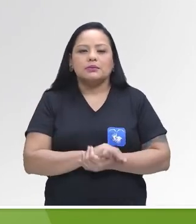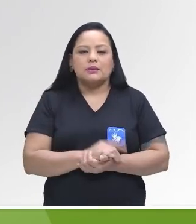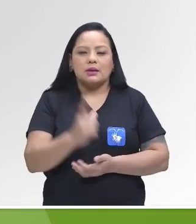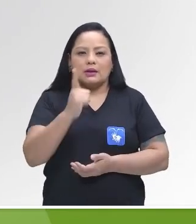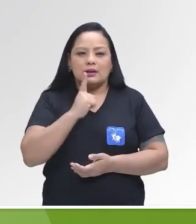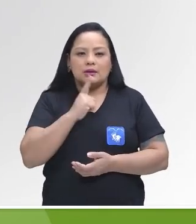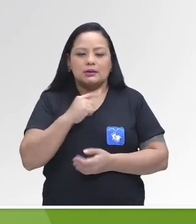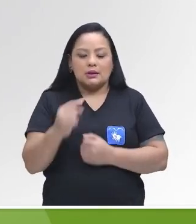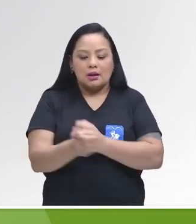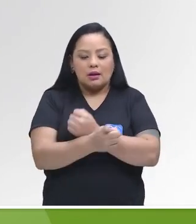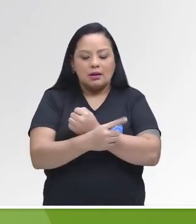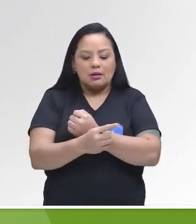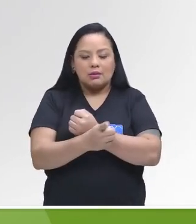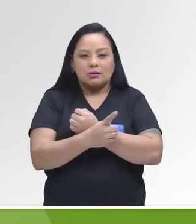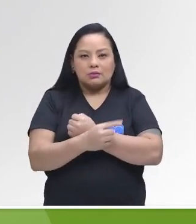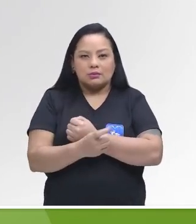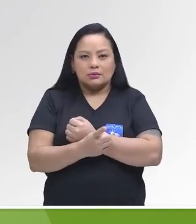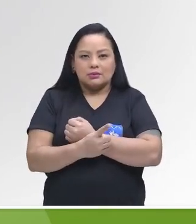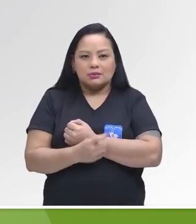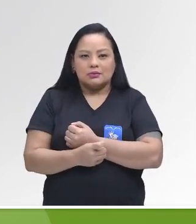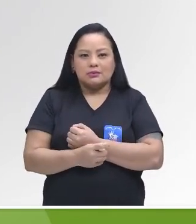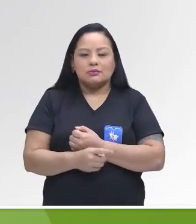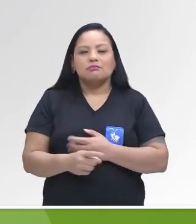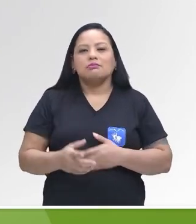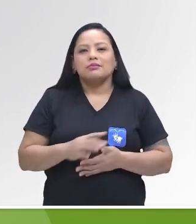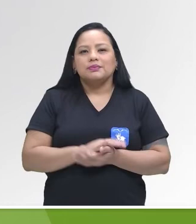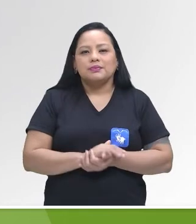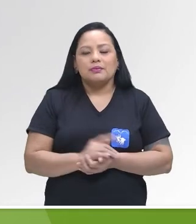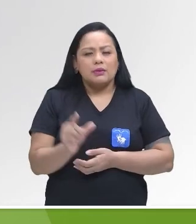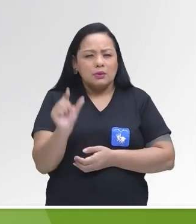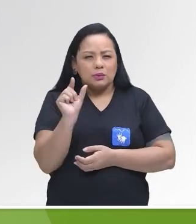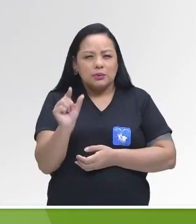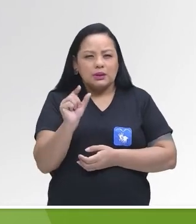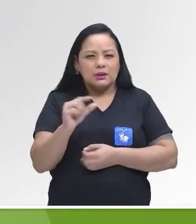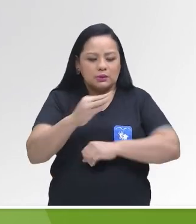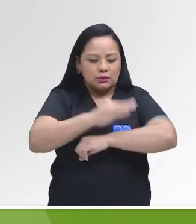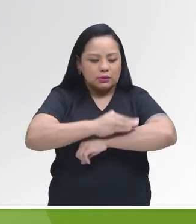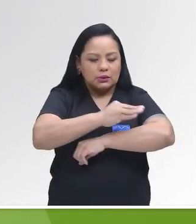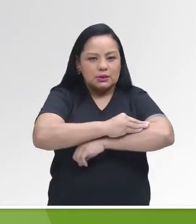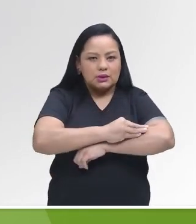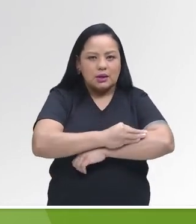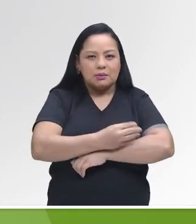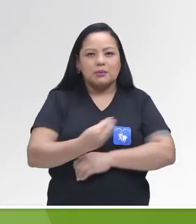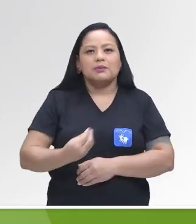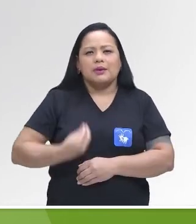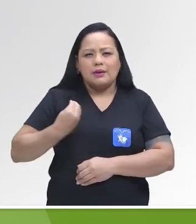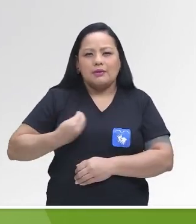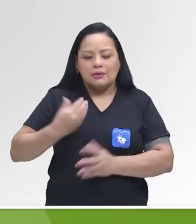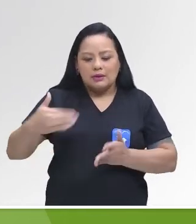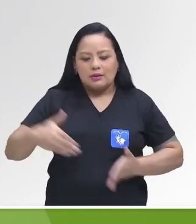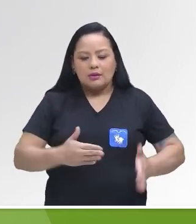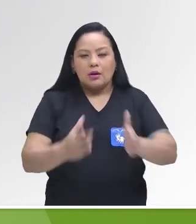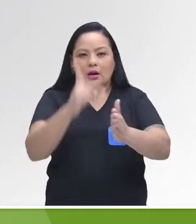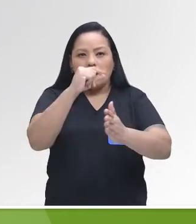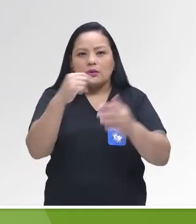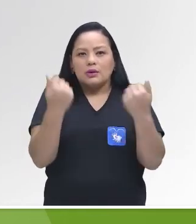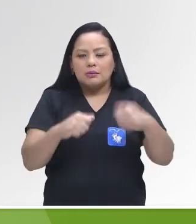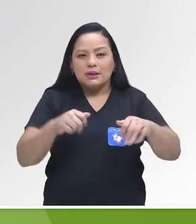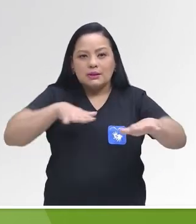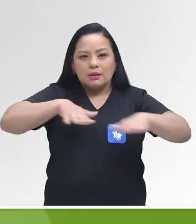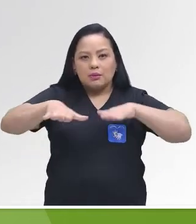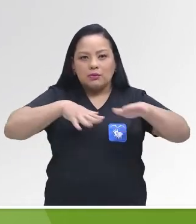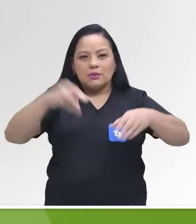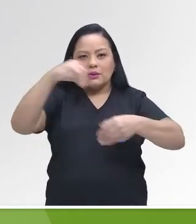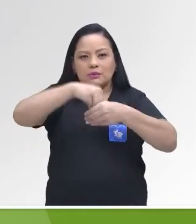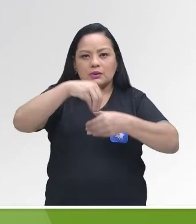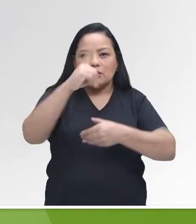aqui a cauda em destaque, né, do girino. Então, o girino está aí na sua fase aquática, logo, ele precisa se movimentar dentro